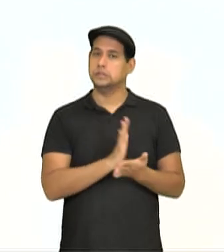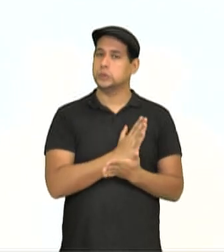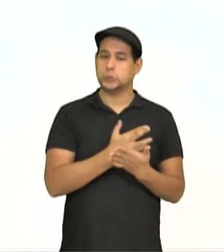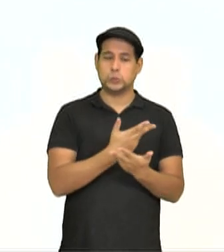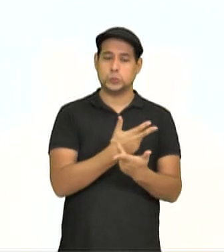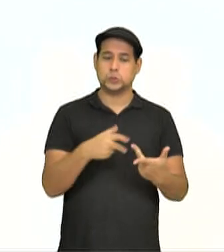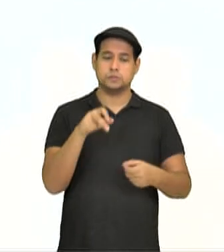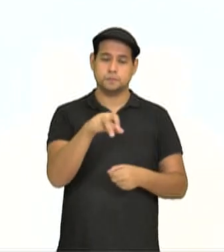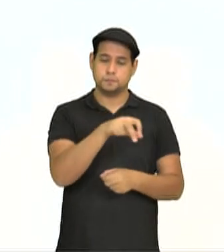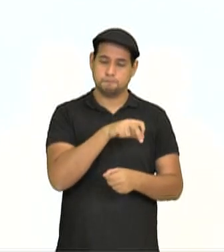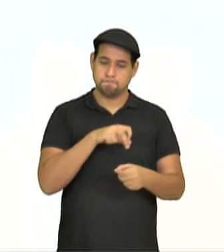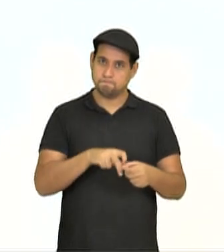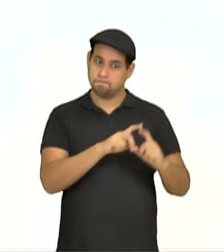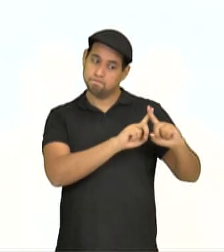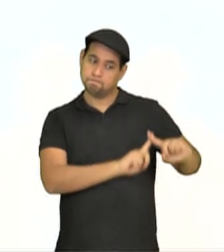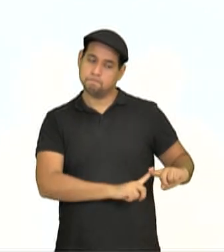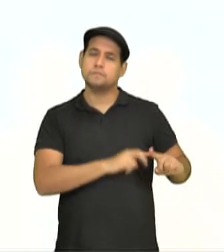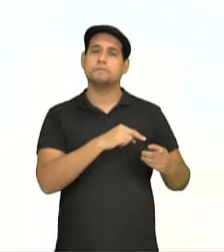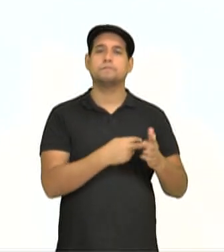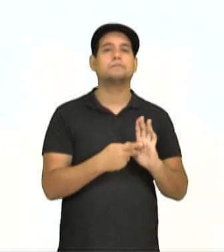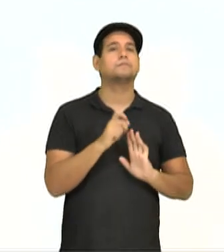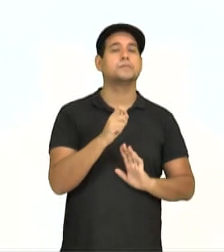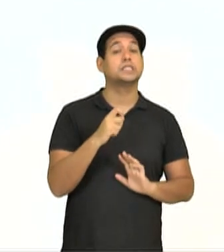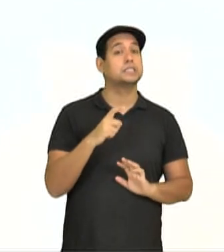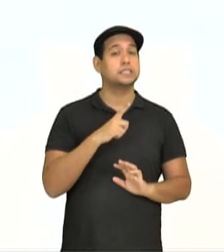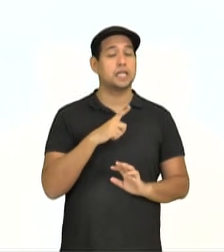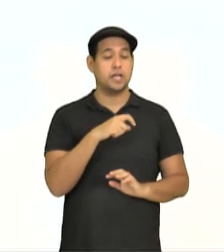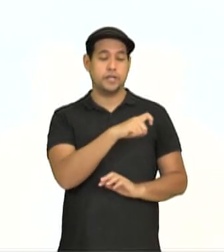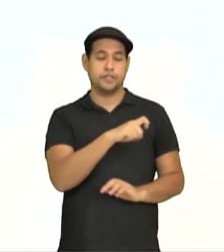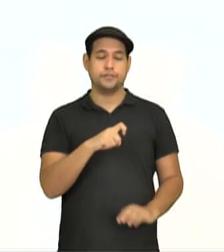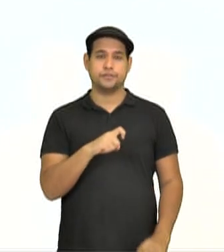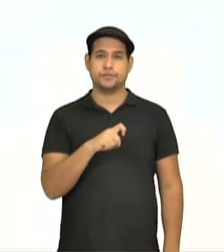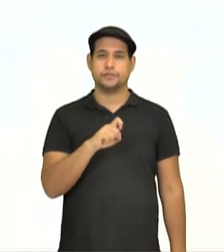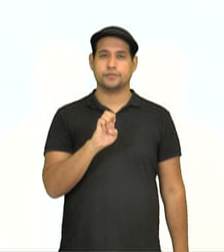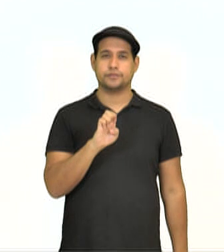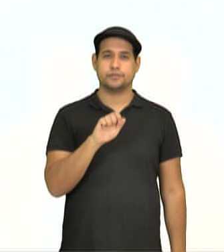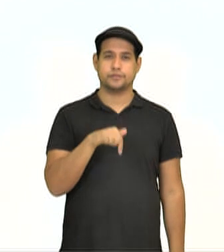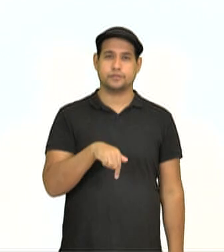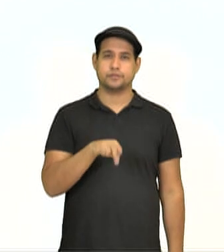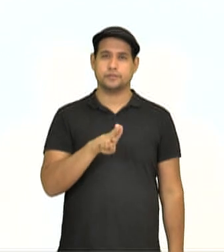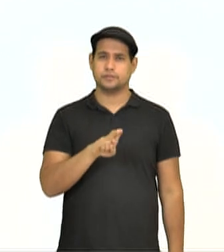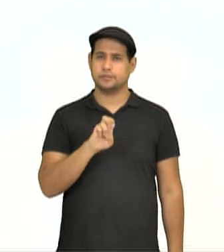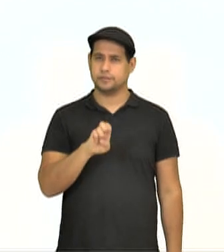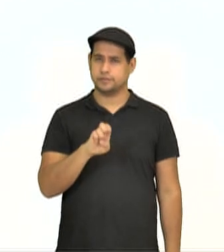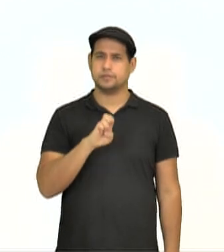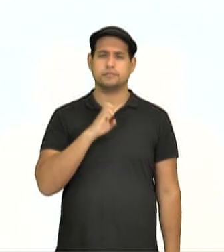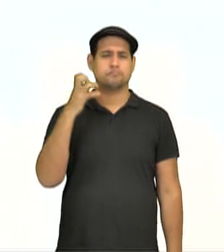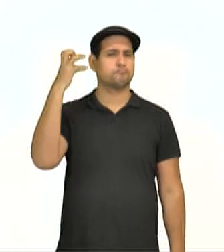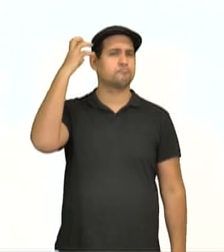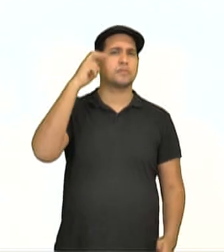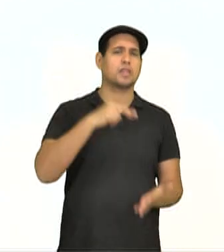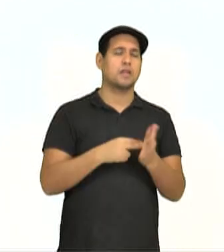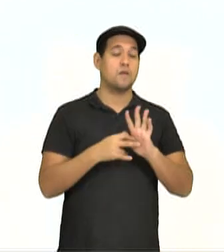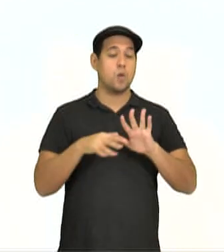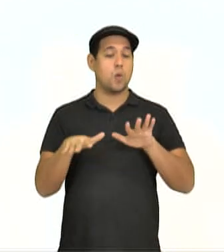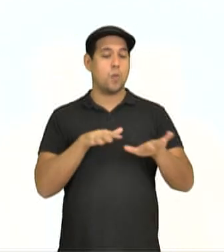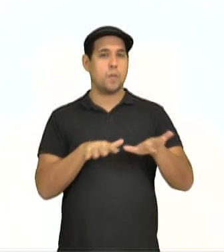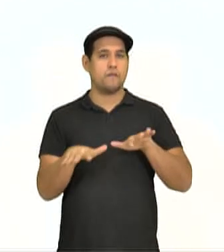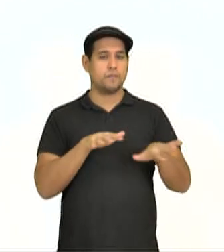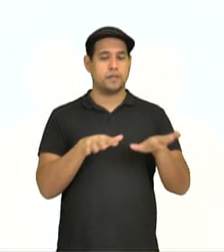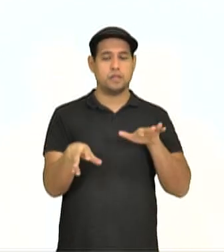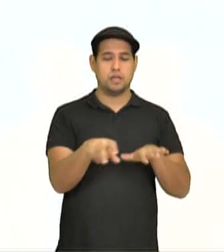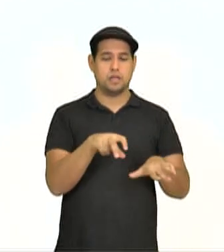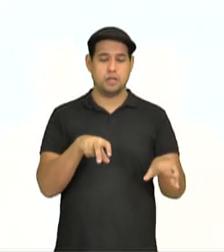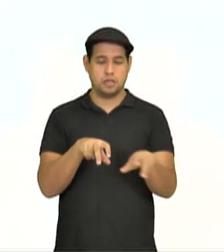peça adversária, dizemos que ele está em cheque. Dar cheque em um rei é movimentar uma peça em que